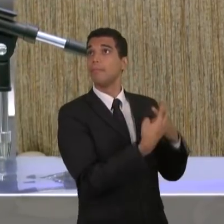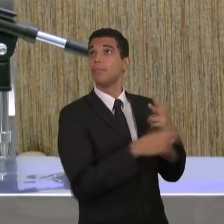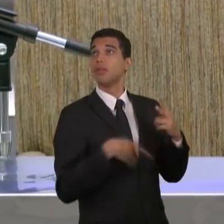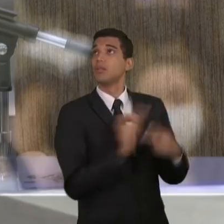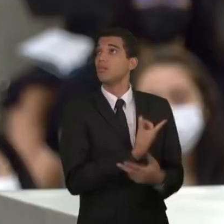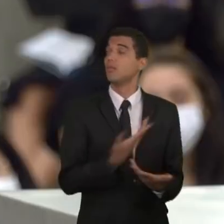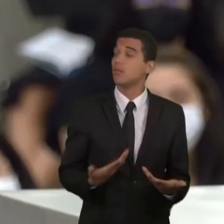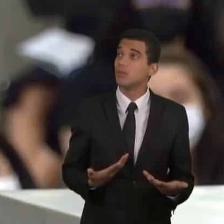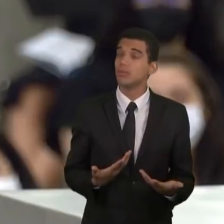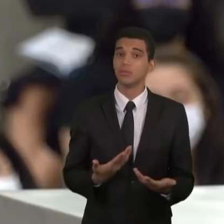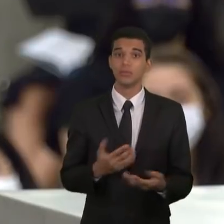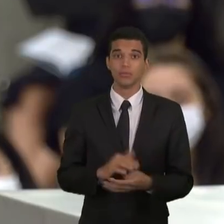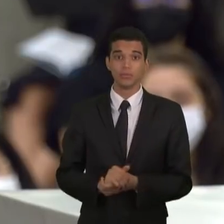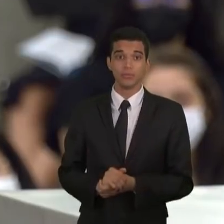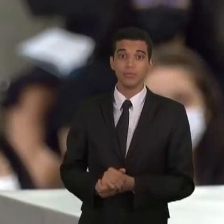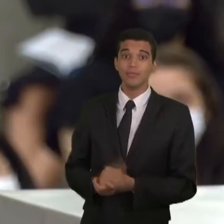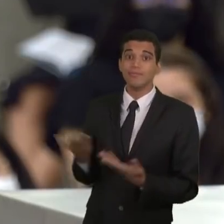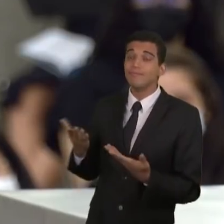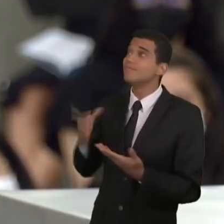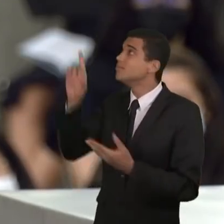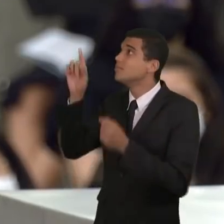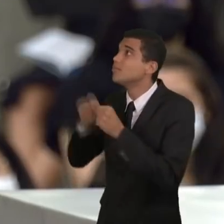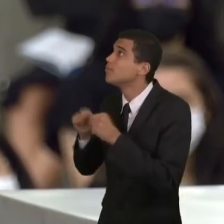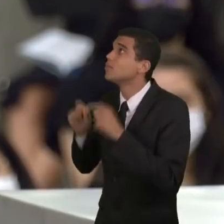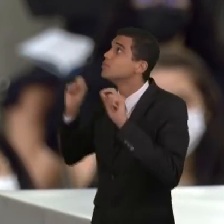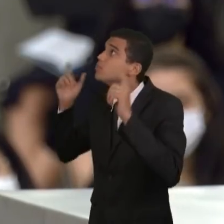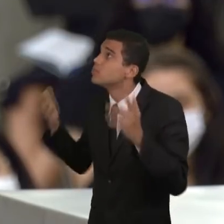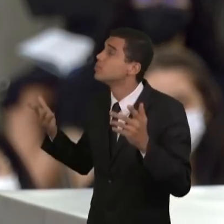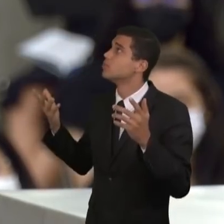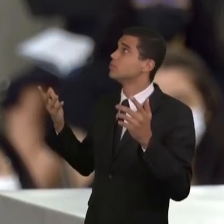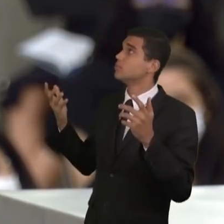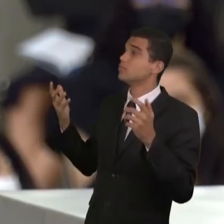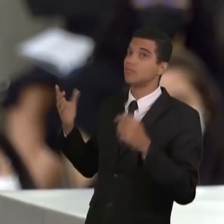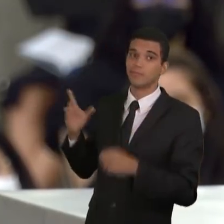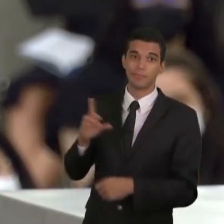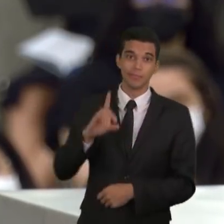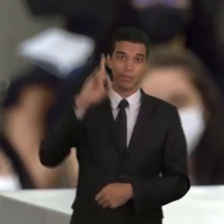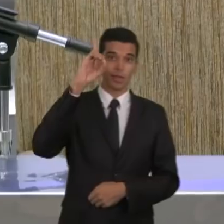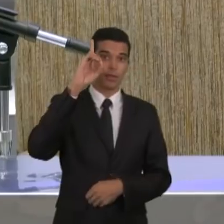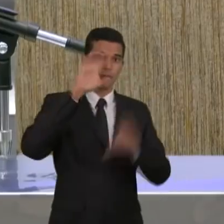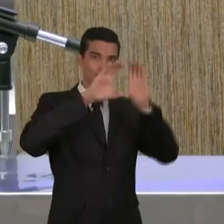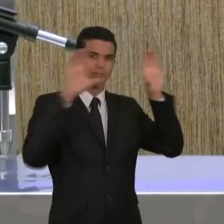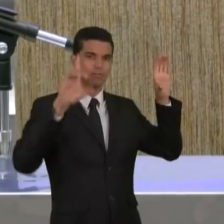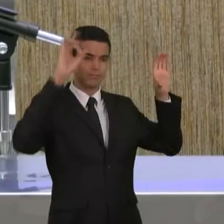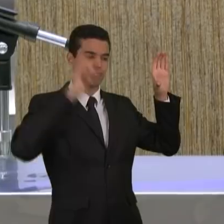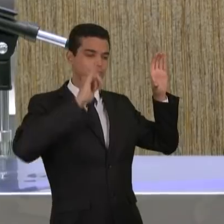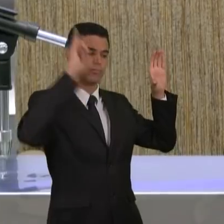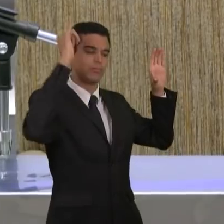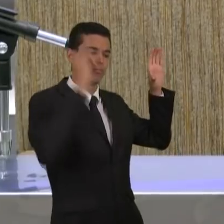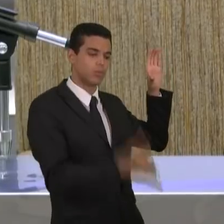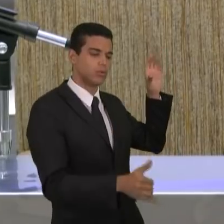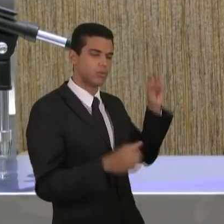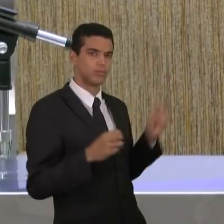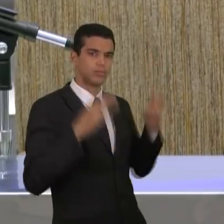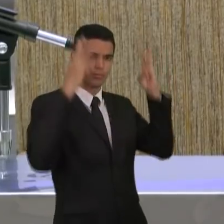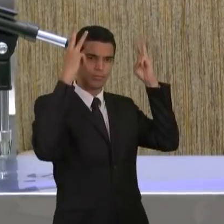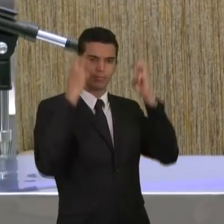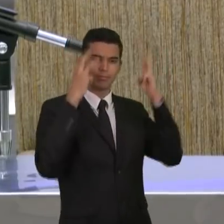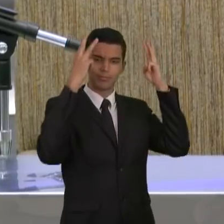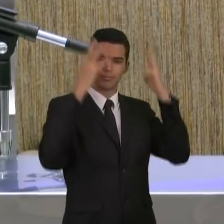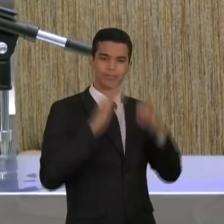diz a Moisés Deus diz Moisés Deus e aí o que é que eu faço Ai Deus olha brada de lá de cima e dá uma palavra